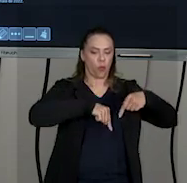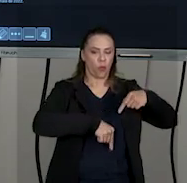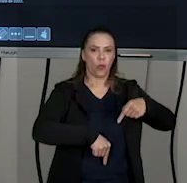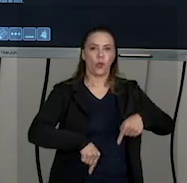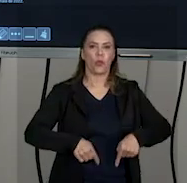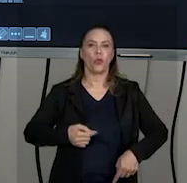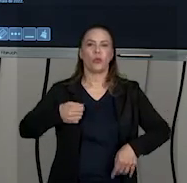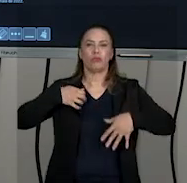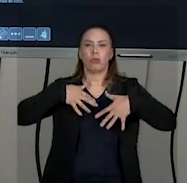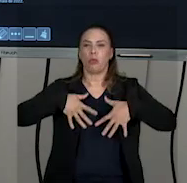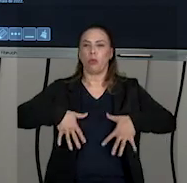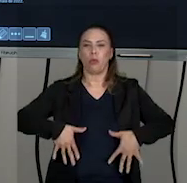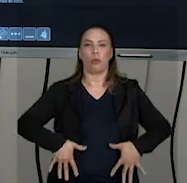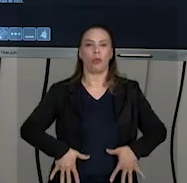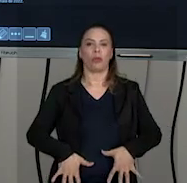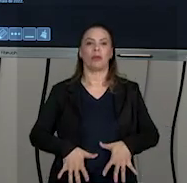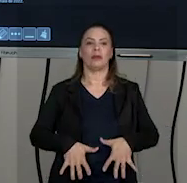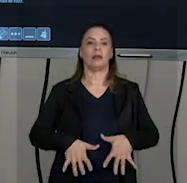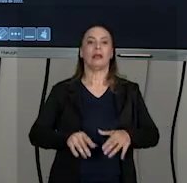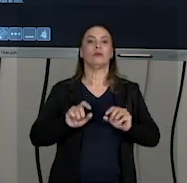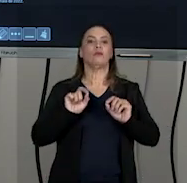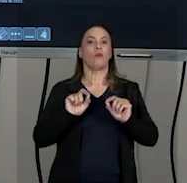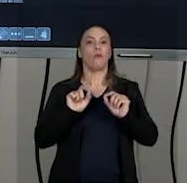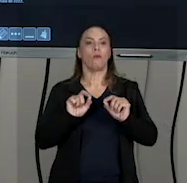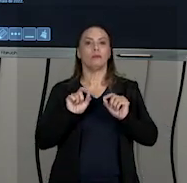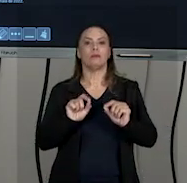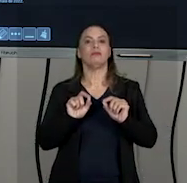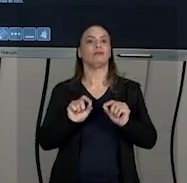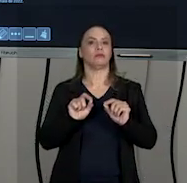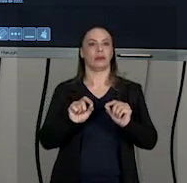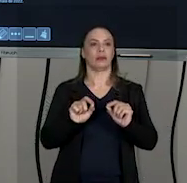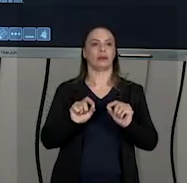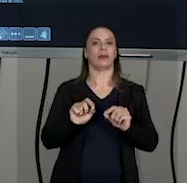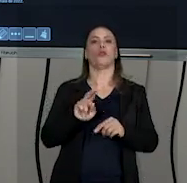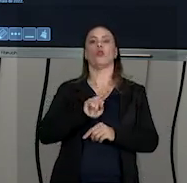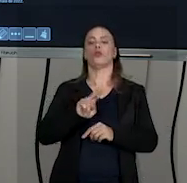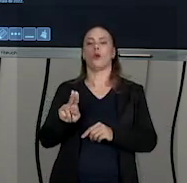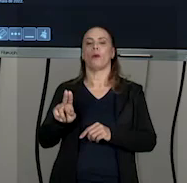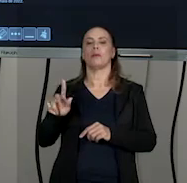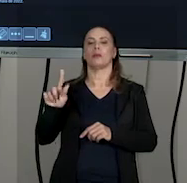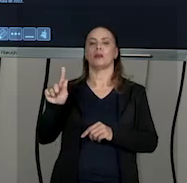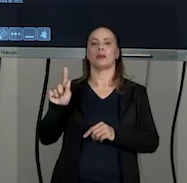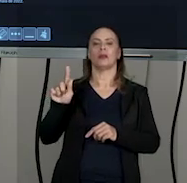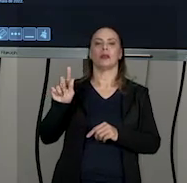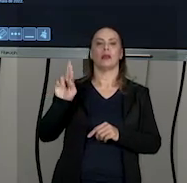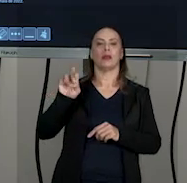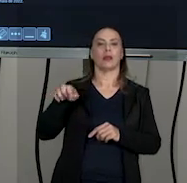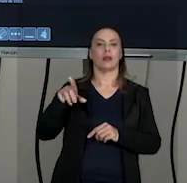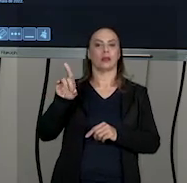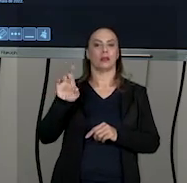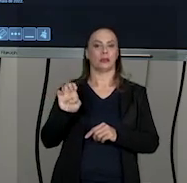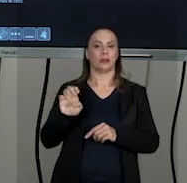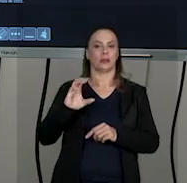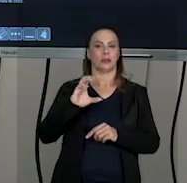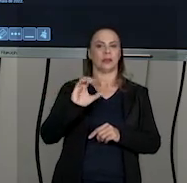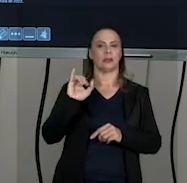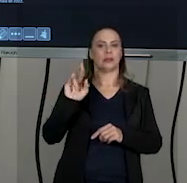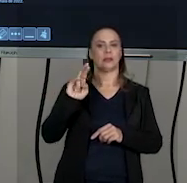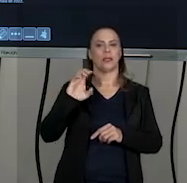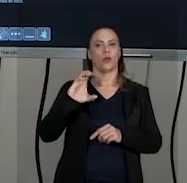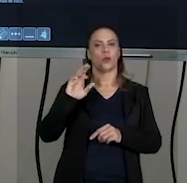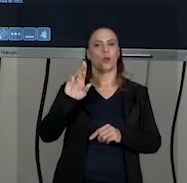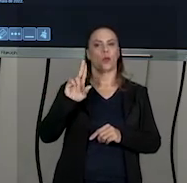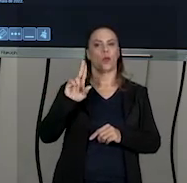sistema, os sistemas, e ou grande circulação, porque é uma circulação muito maior. Aqui